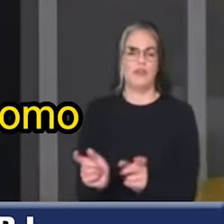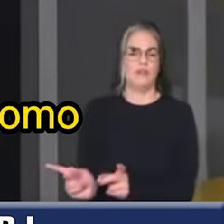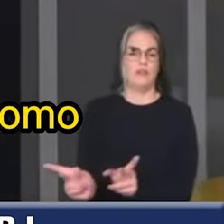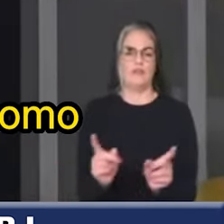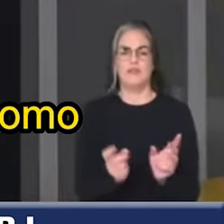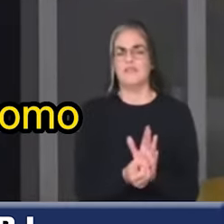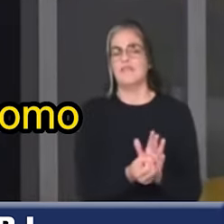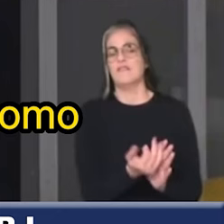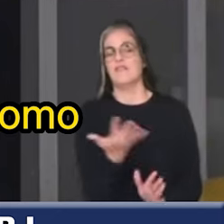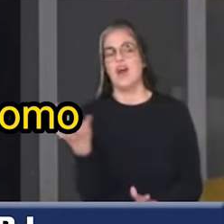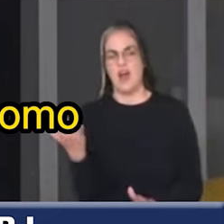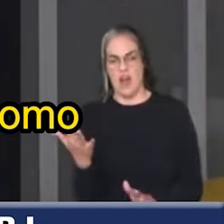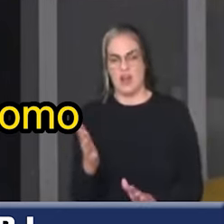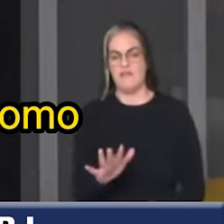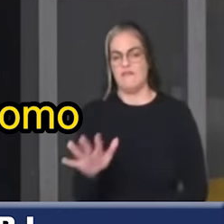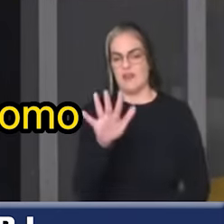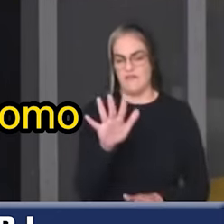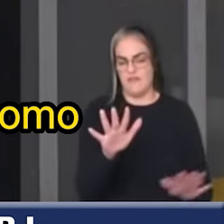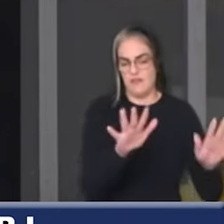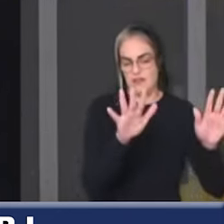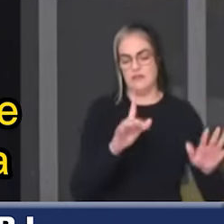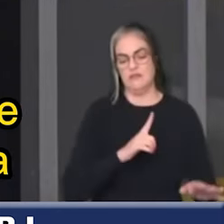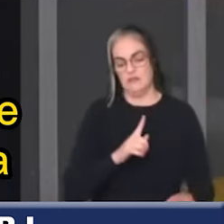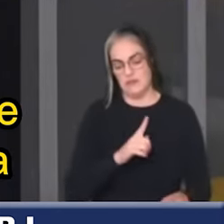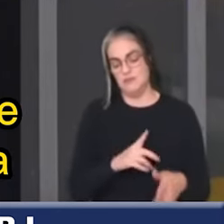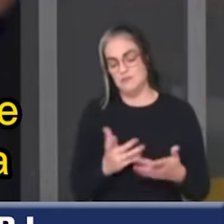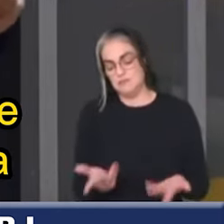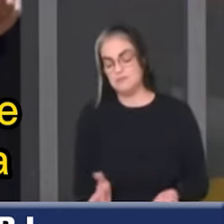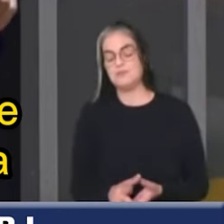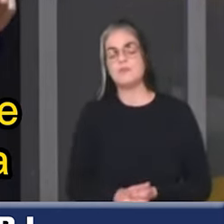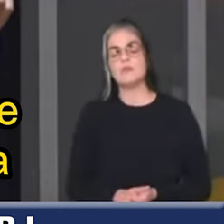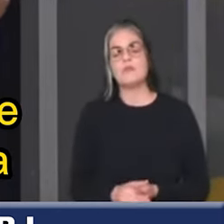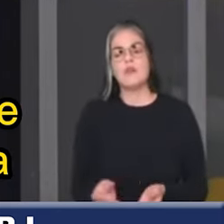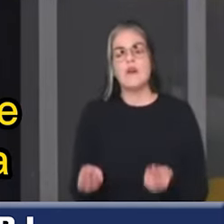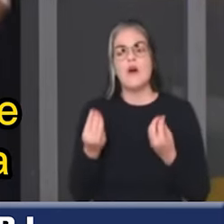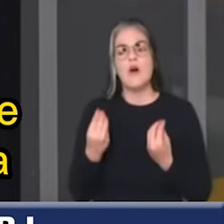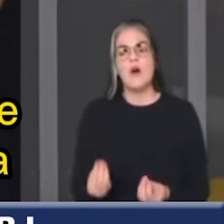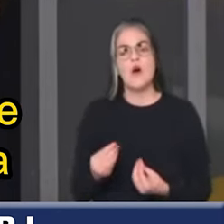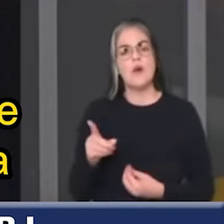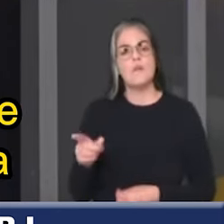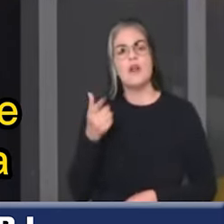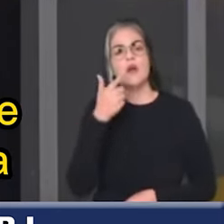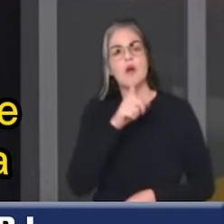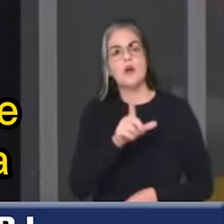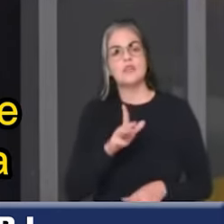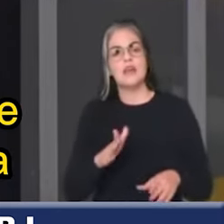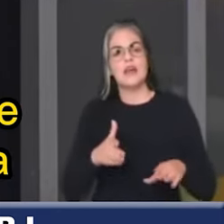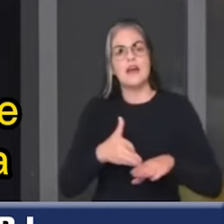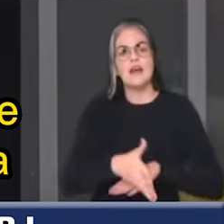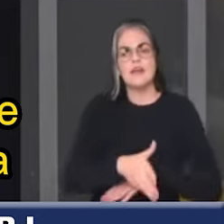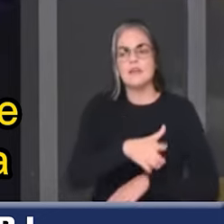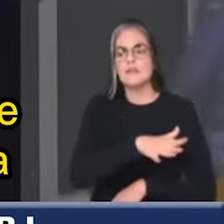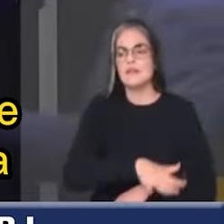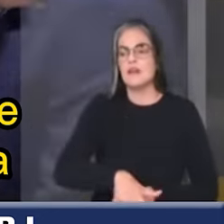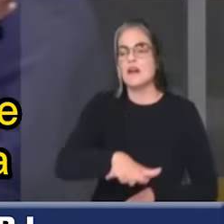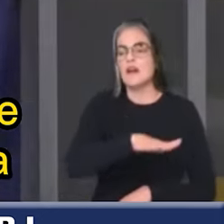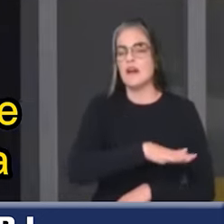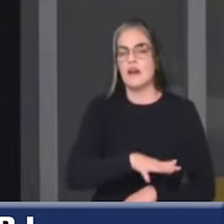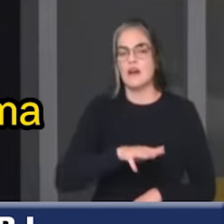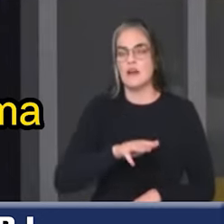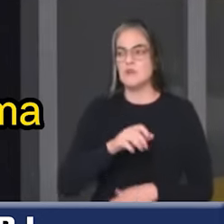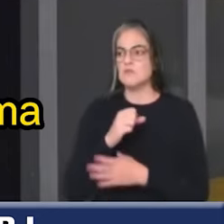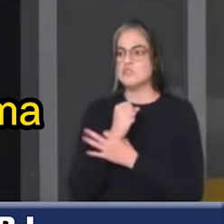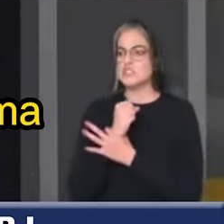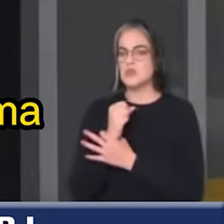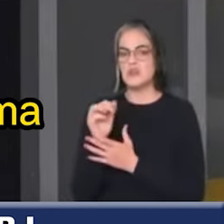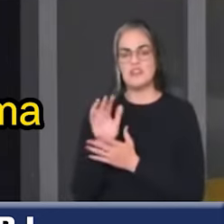nos questionávamos como Flávio Dino consegue adentrar naquele complexo sem segurança,